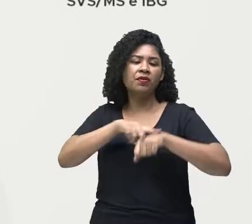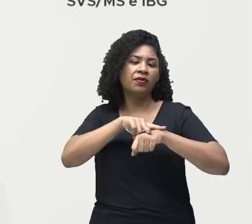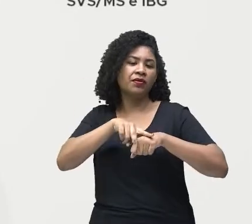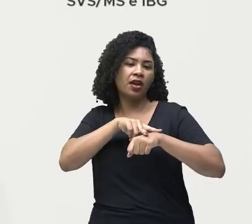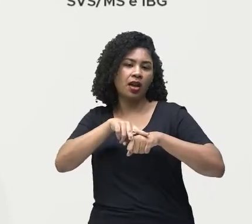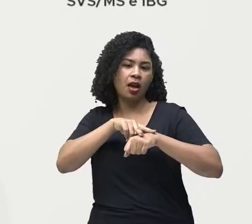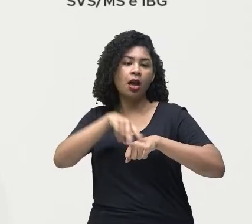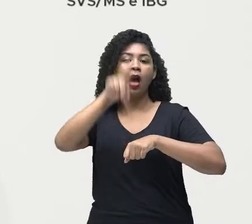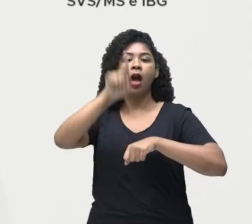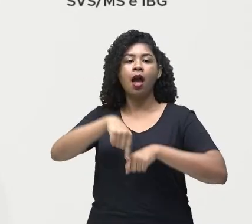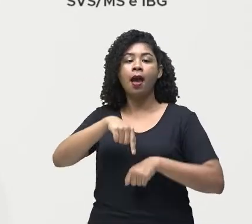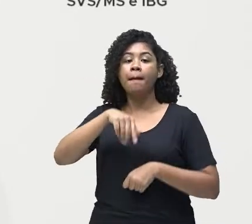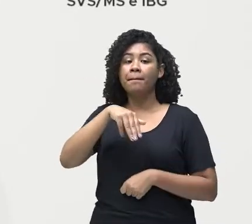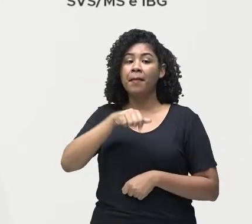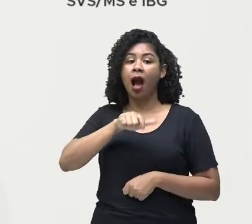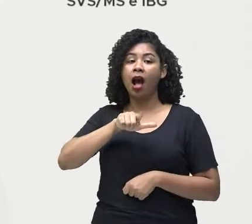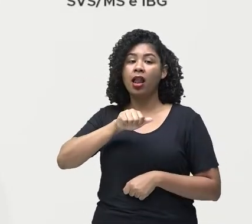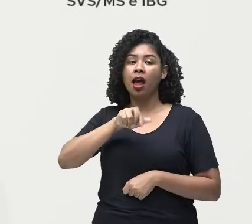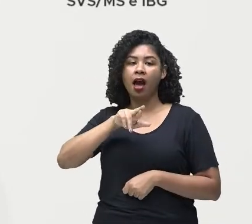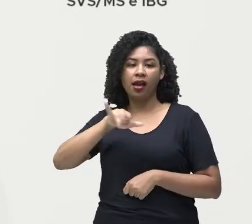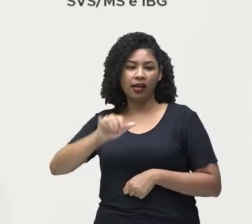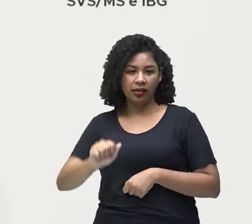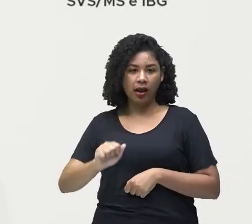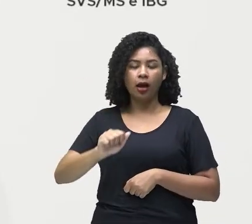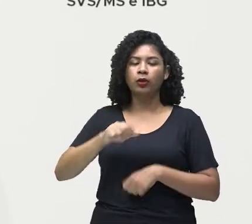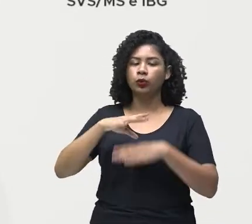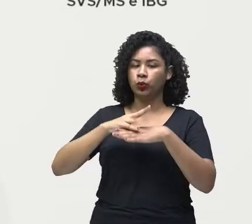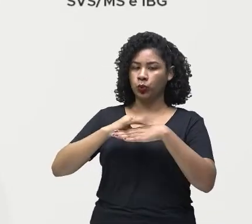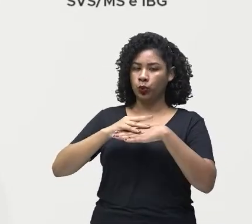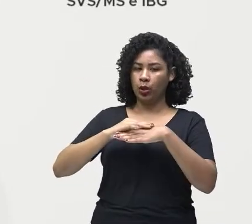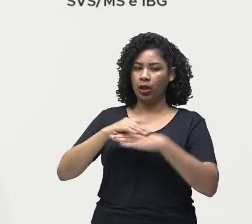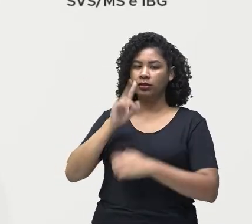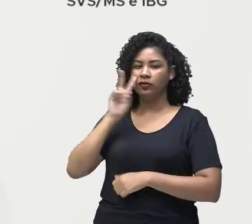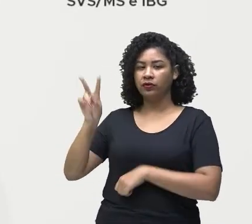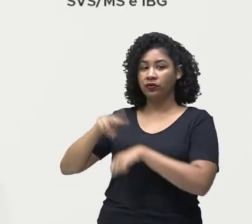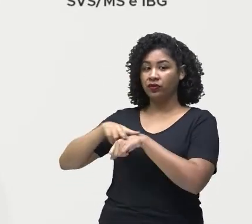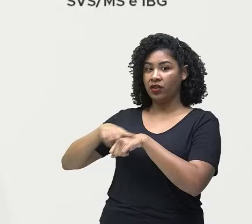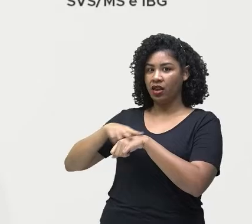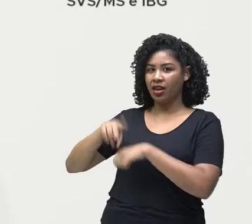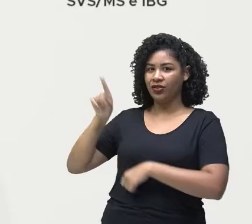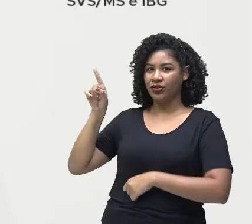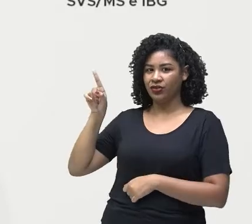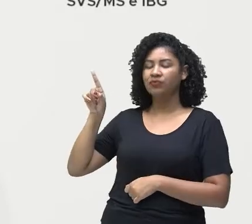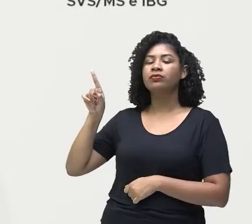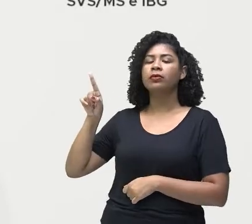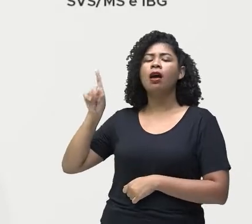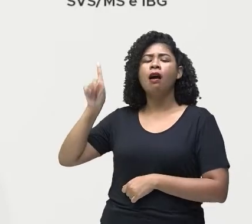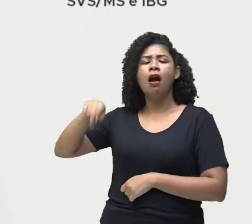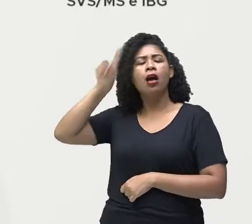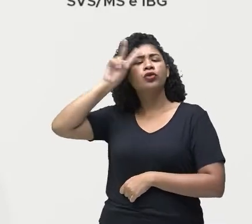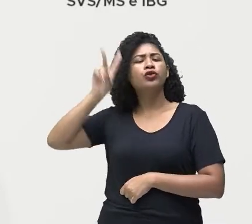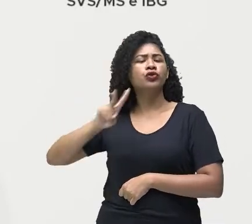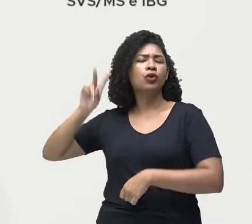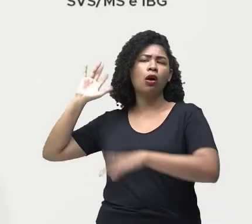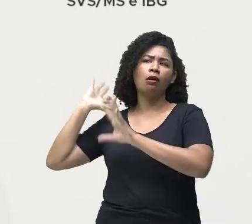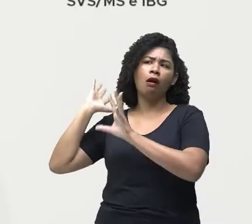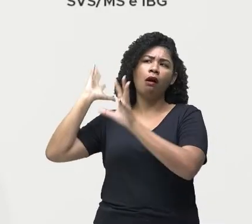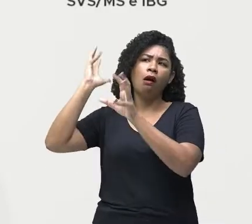os casos de malária. Observem que a gente pegou esse resumo histórico aqui desde